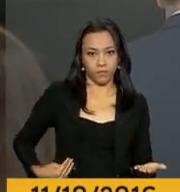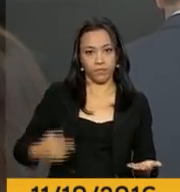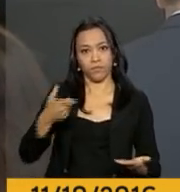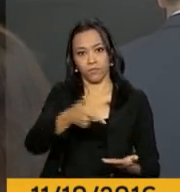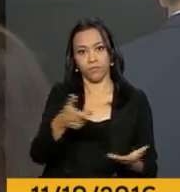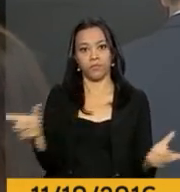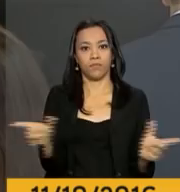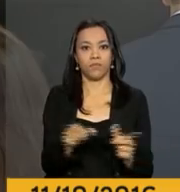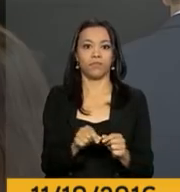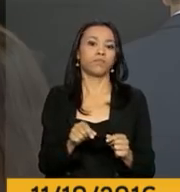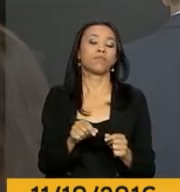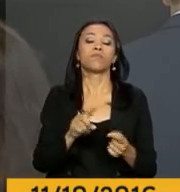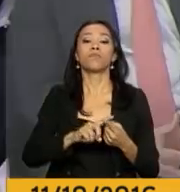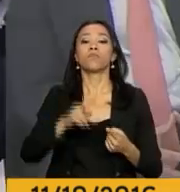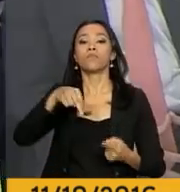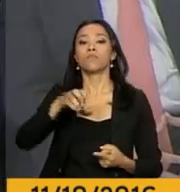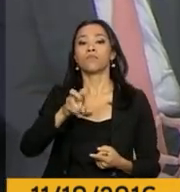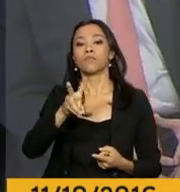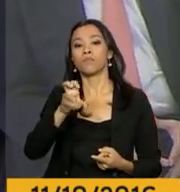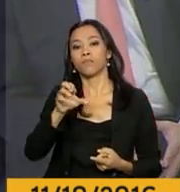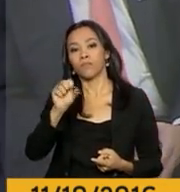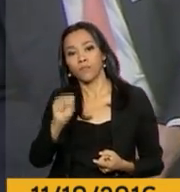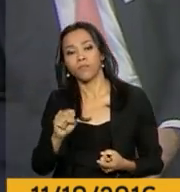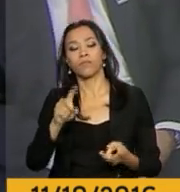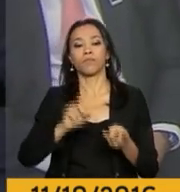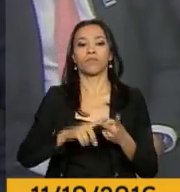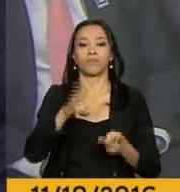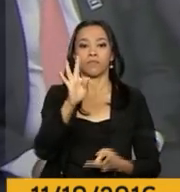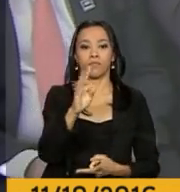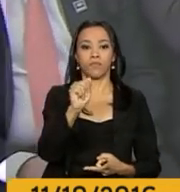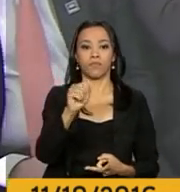Eleitoral Henrique Neves Admar Gonzaga